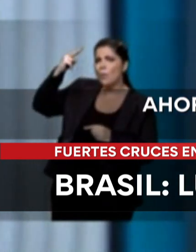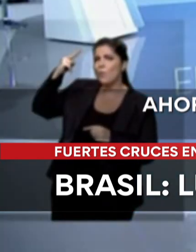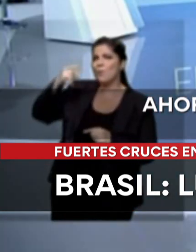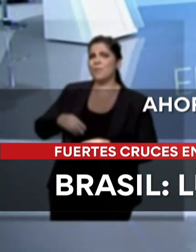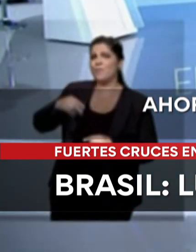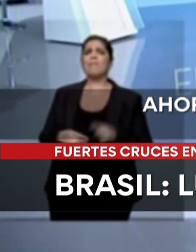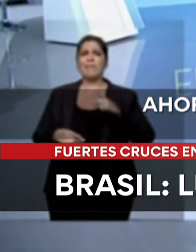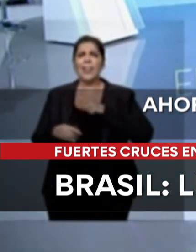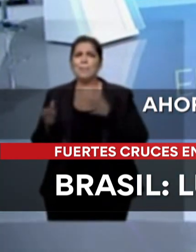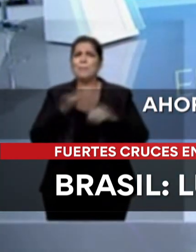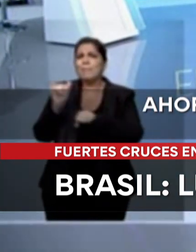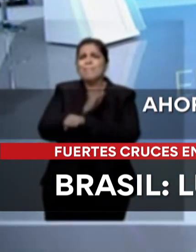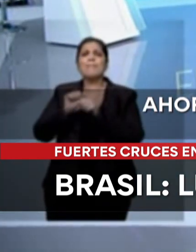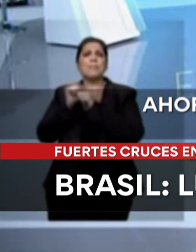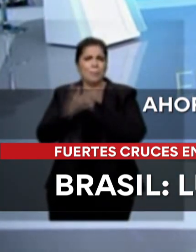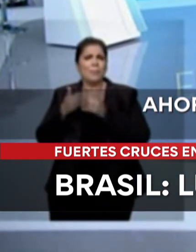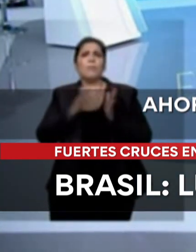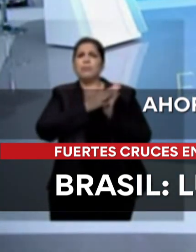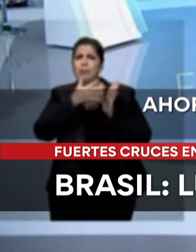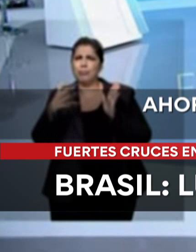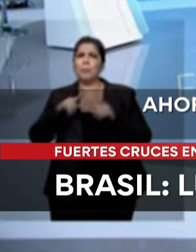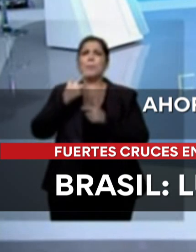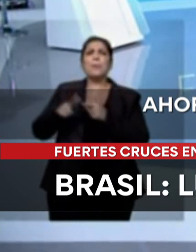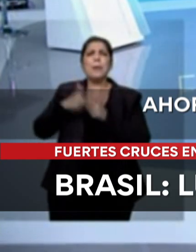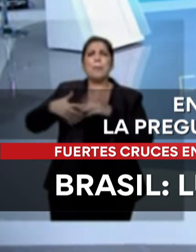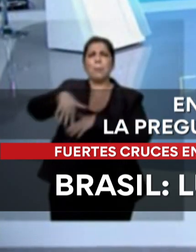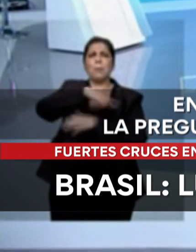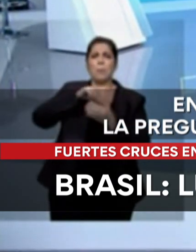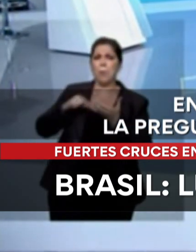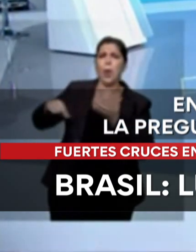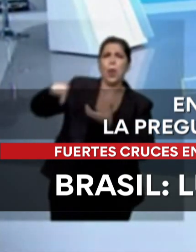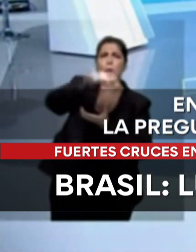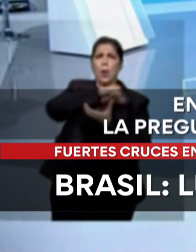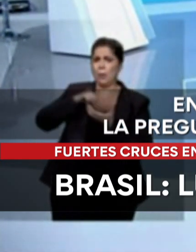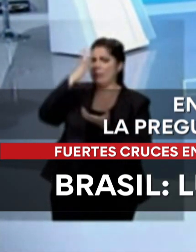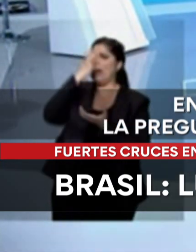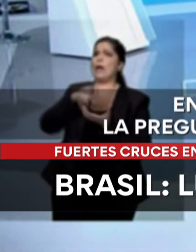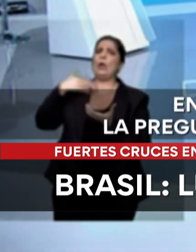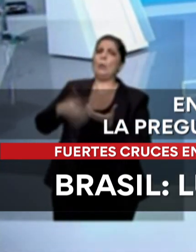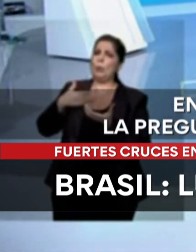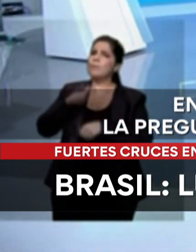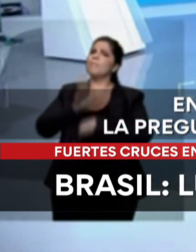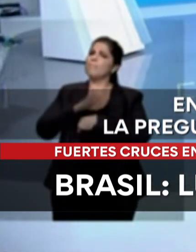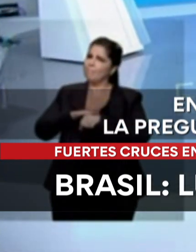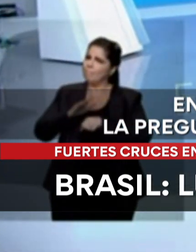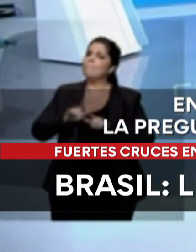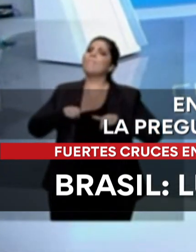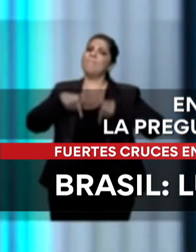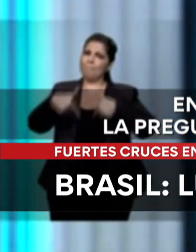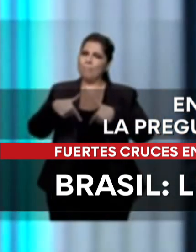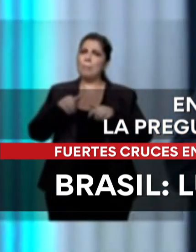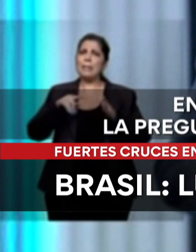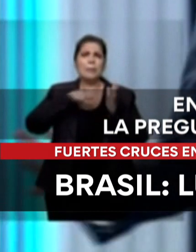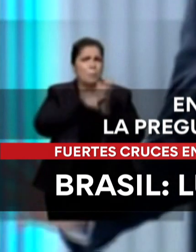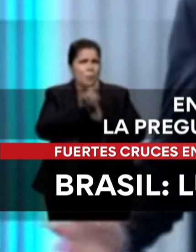uma pandemia pela frente, uma crise mundial. Então fizemos o possível. Agora, a pergunta que eu te fiz,